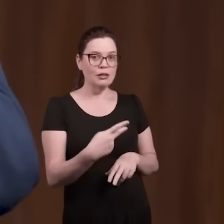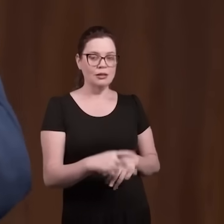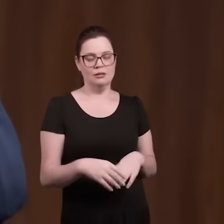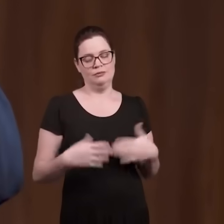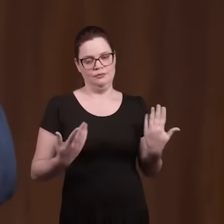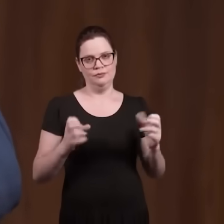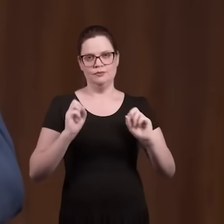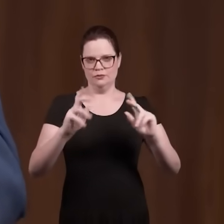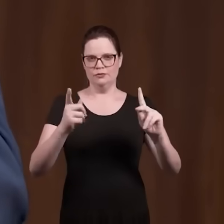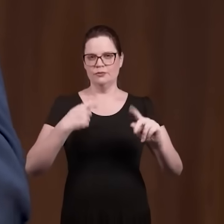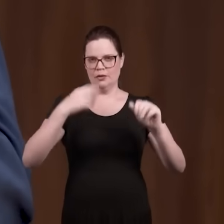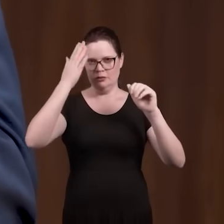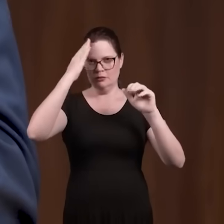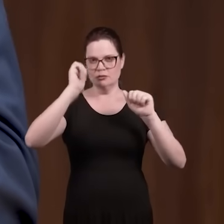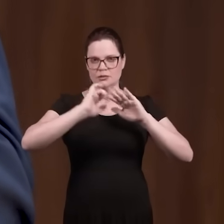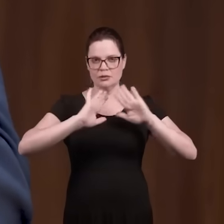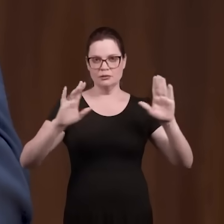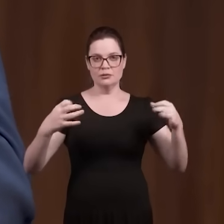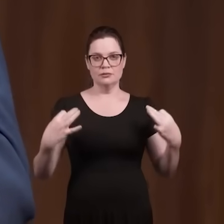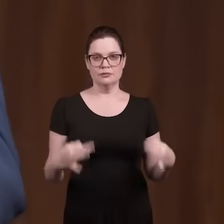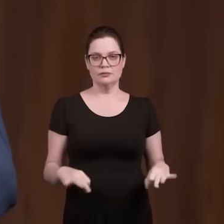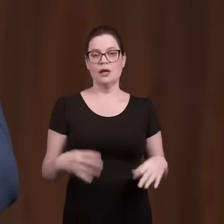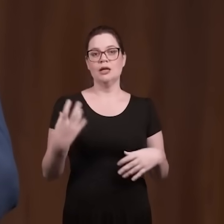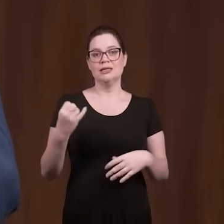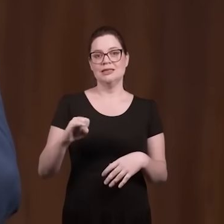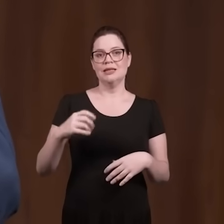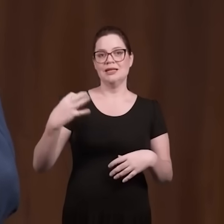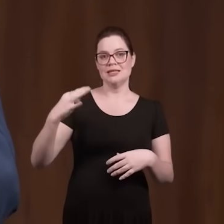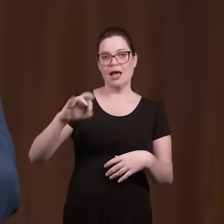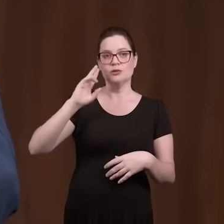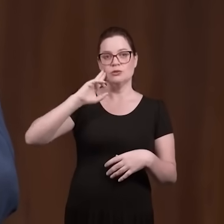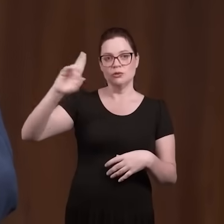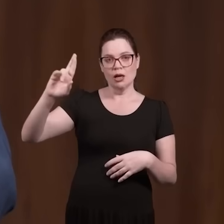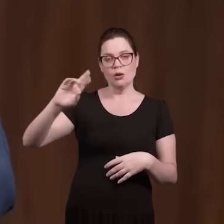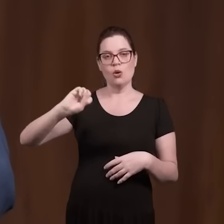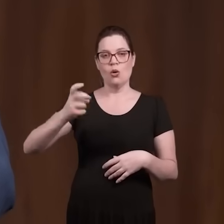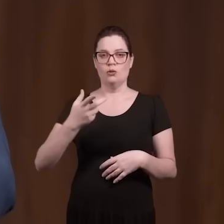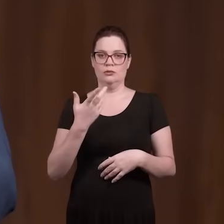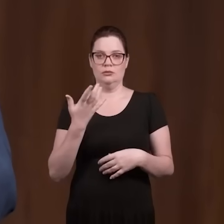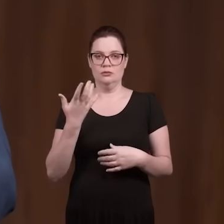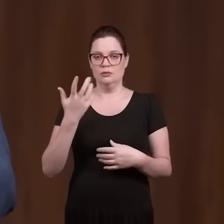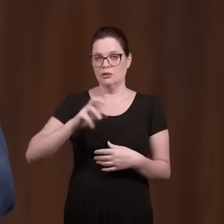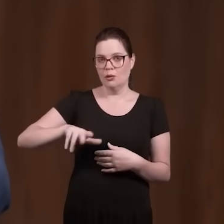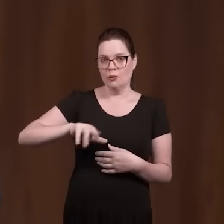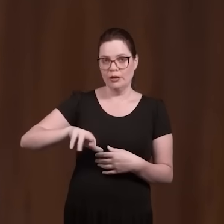Muito bem, então isso aí ficou bem esclarecido. O que é do Espírito Santo e o que não é do Espírito Santo.